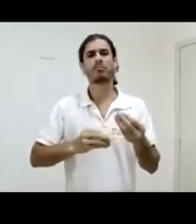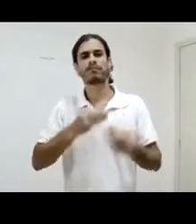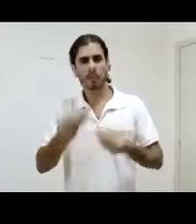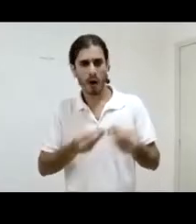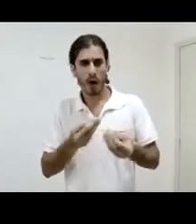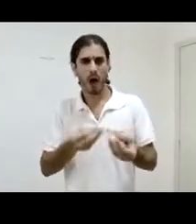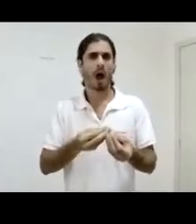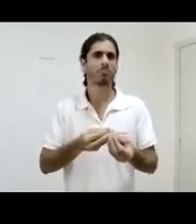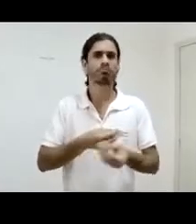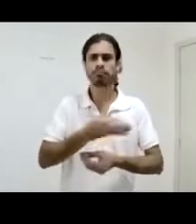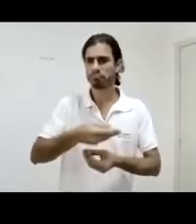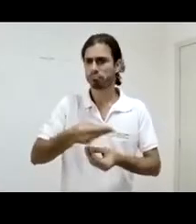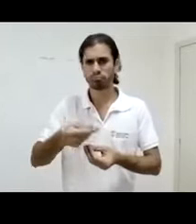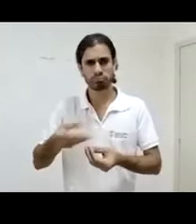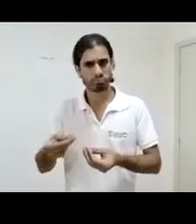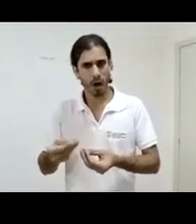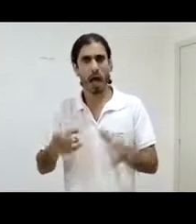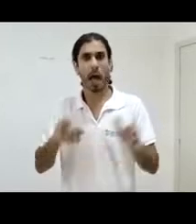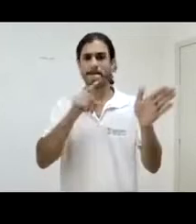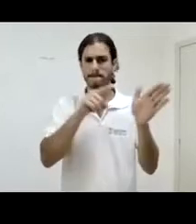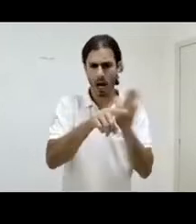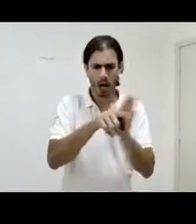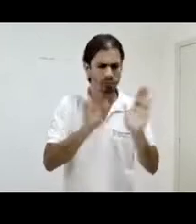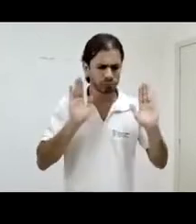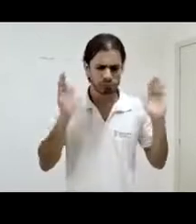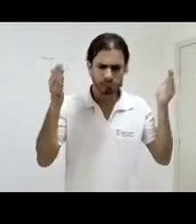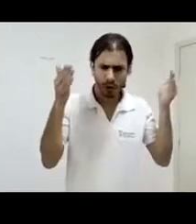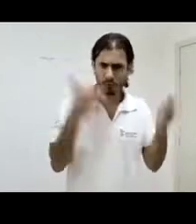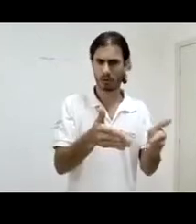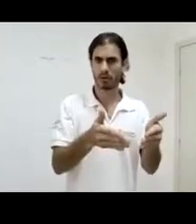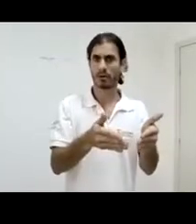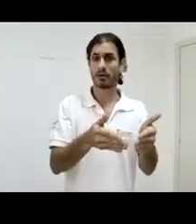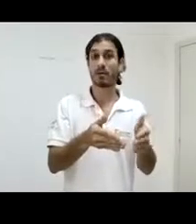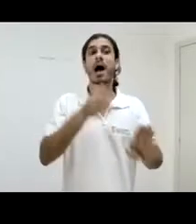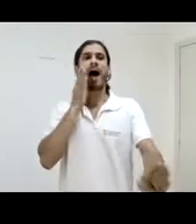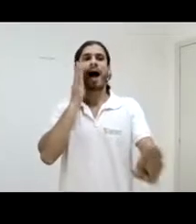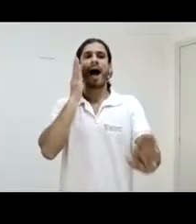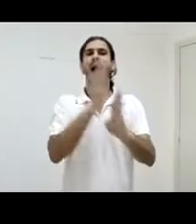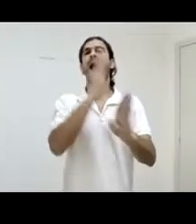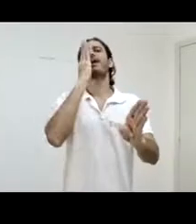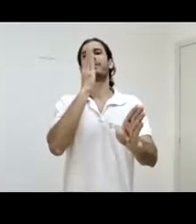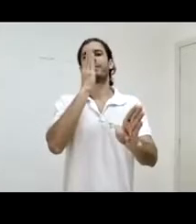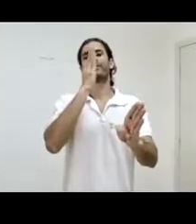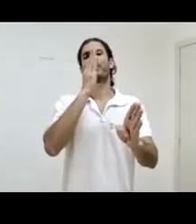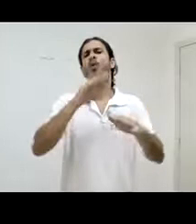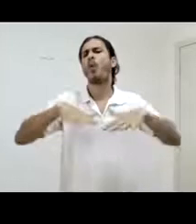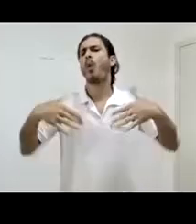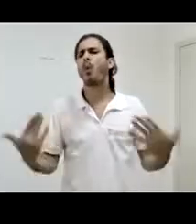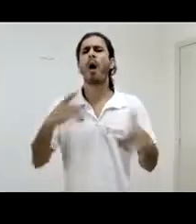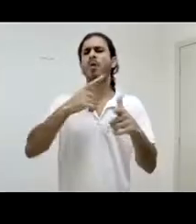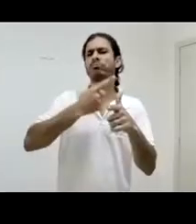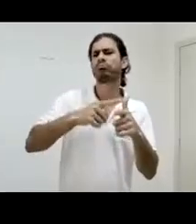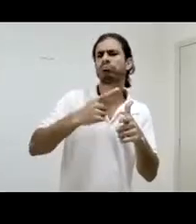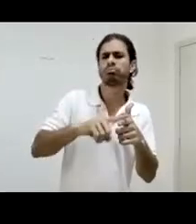questionário vai ter perguntas fechadas e tem como objetivo identificar quais são as barreiras comumente encontradas